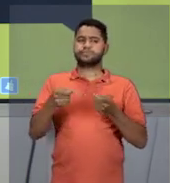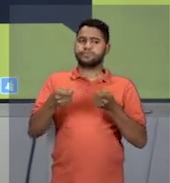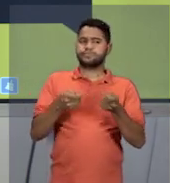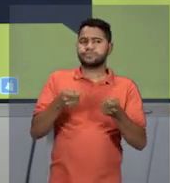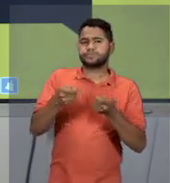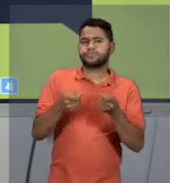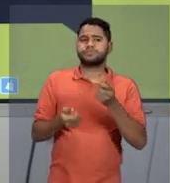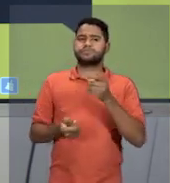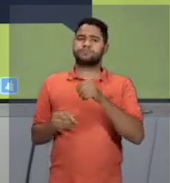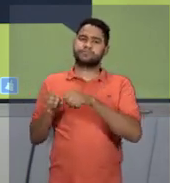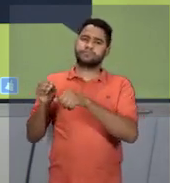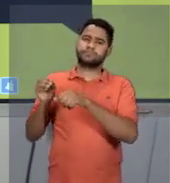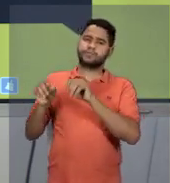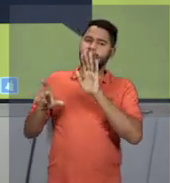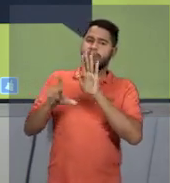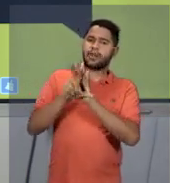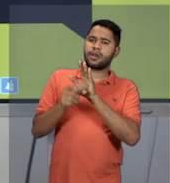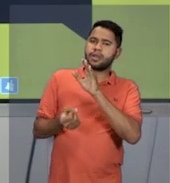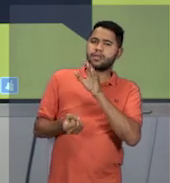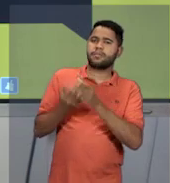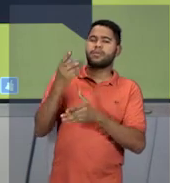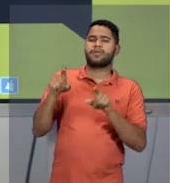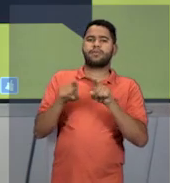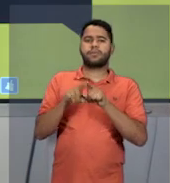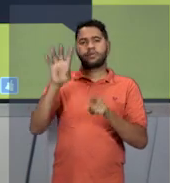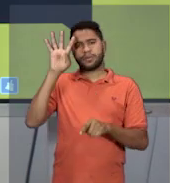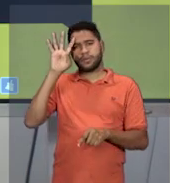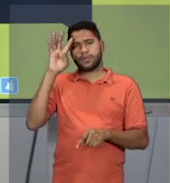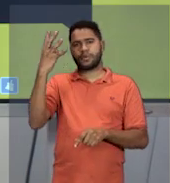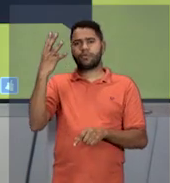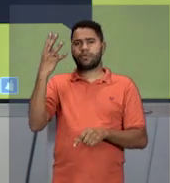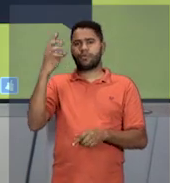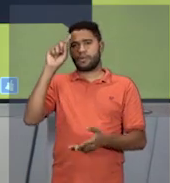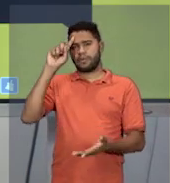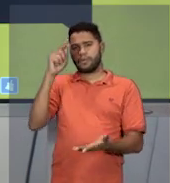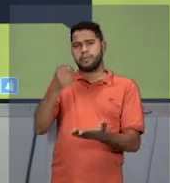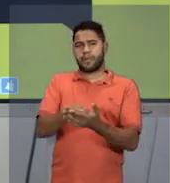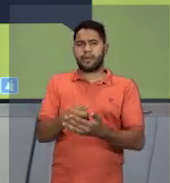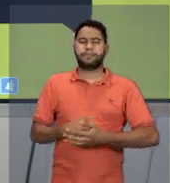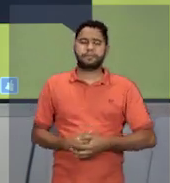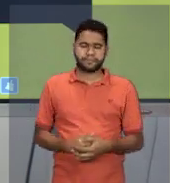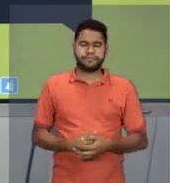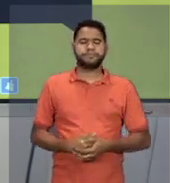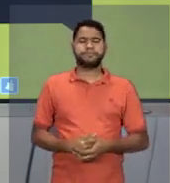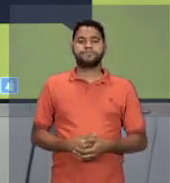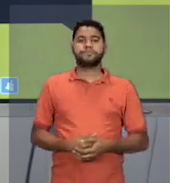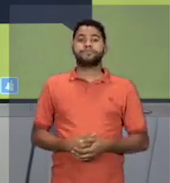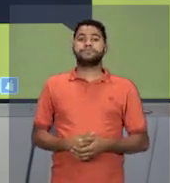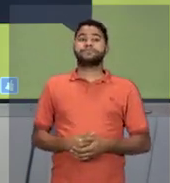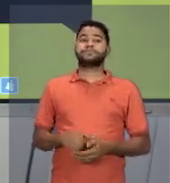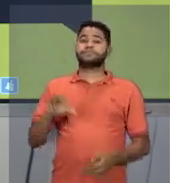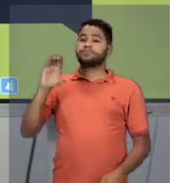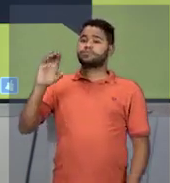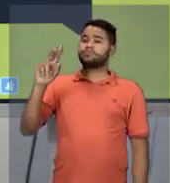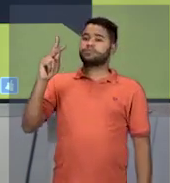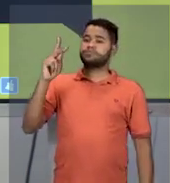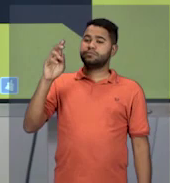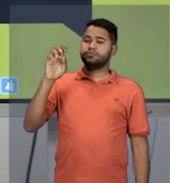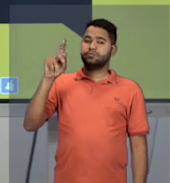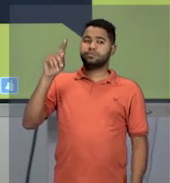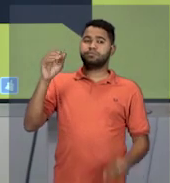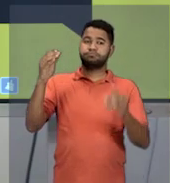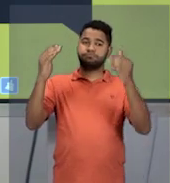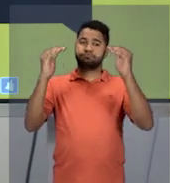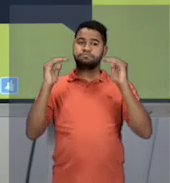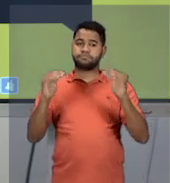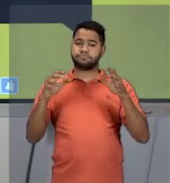controle, na criação das leis e resolver as questões aqui na América. Além dos chapetones, nós tínhamos também